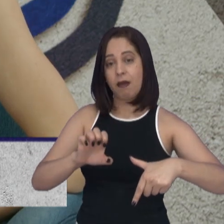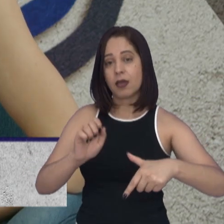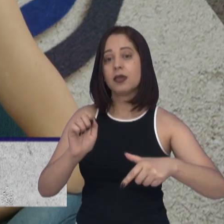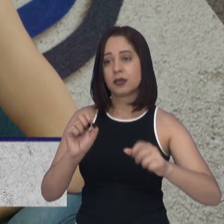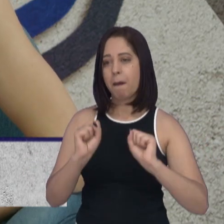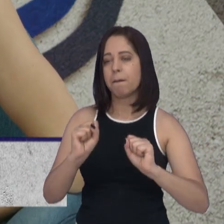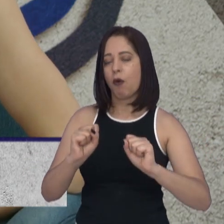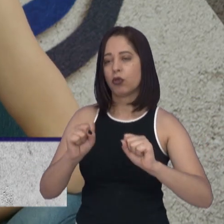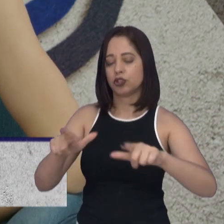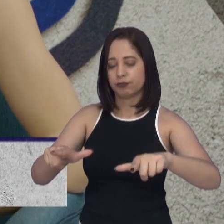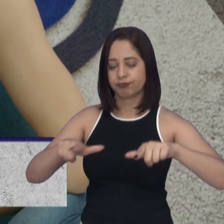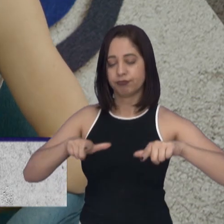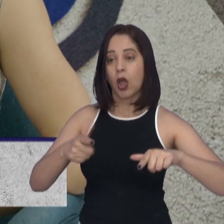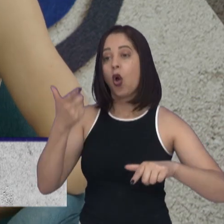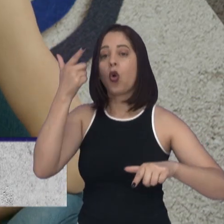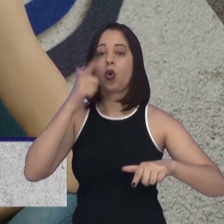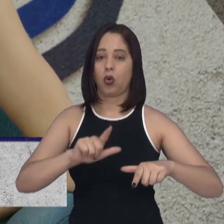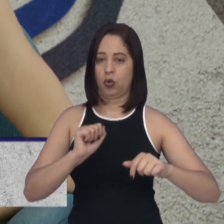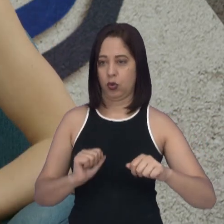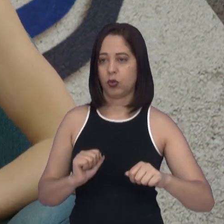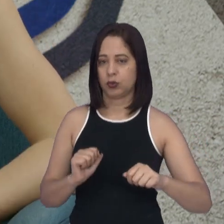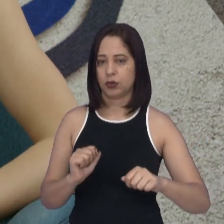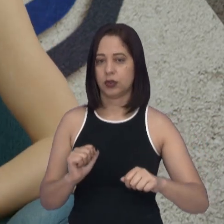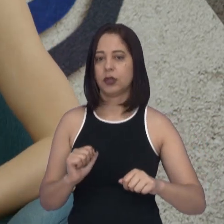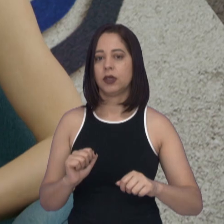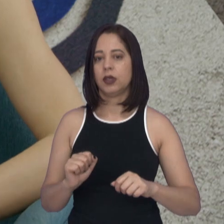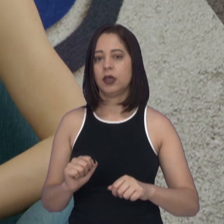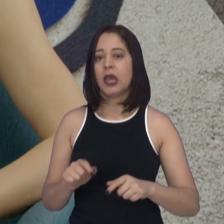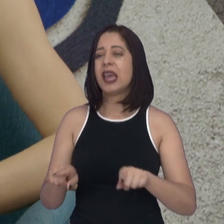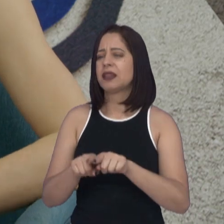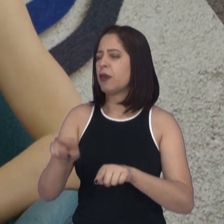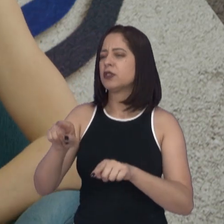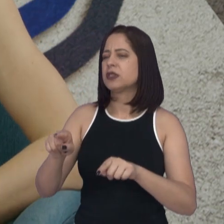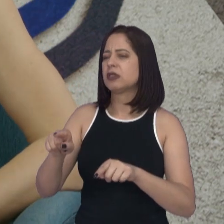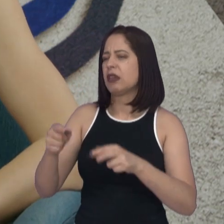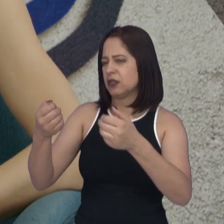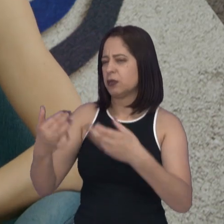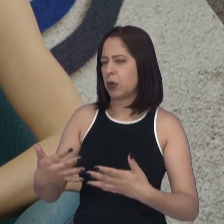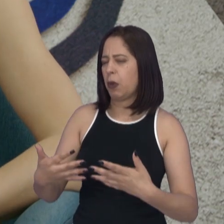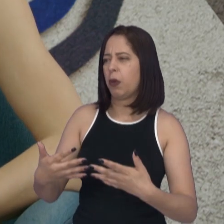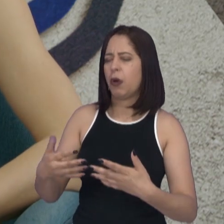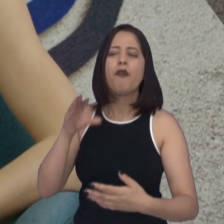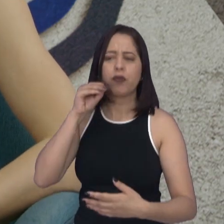se aplicar para que elas tornem seu processo mais sustentável. E você comentou também até para os funcionários, sim,